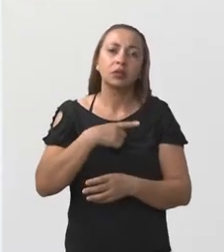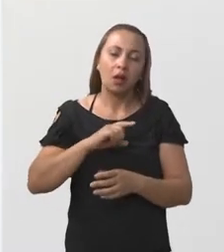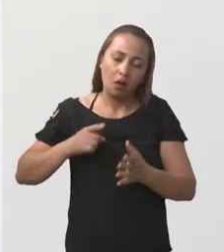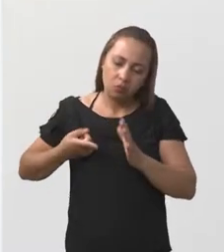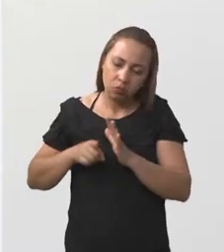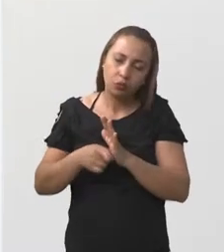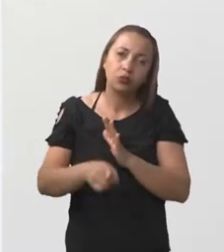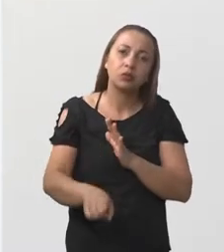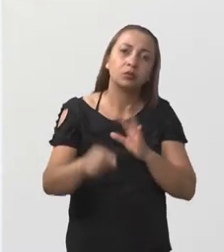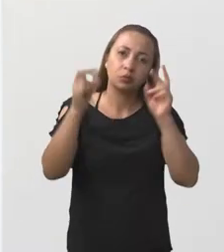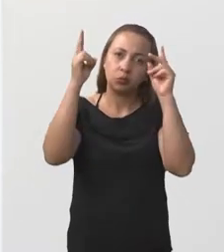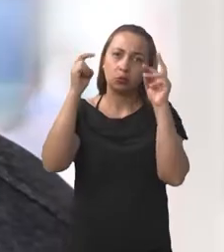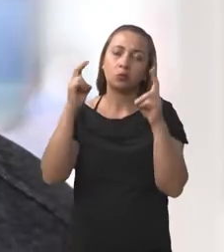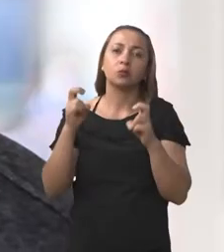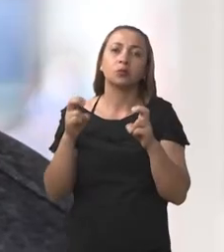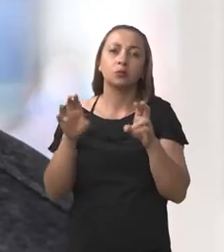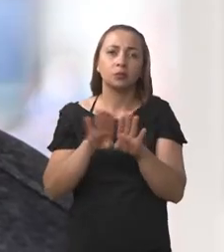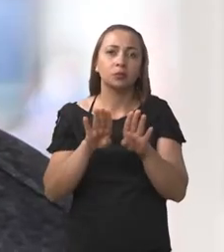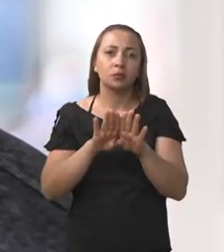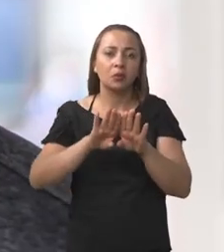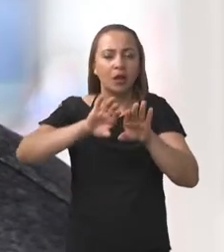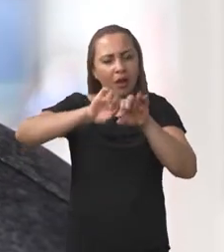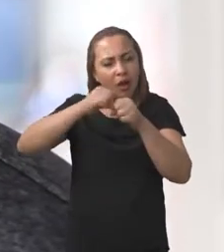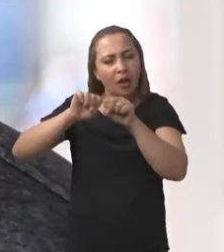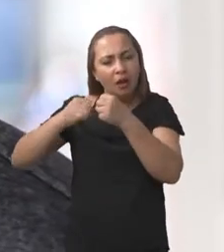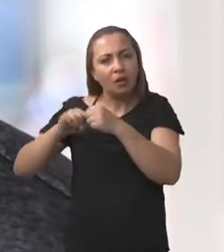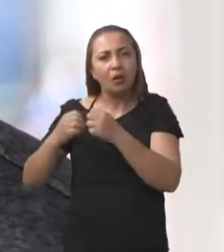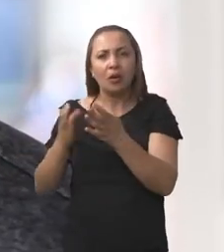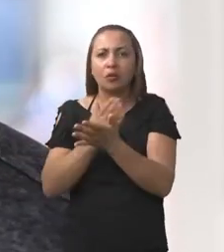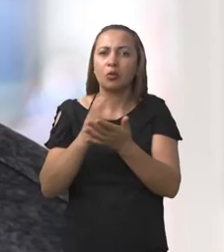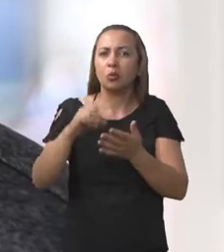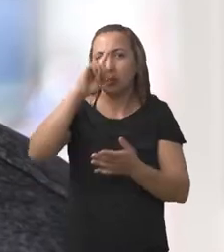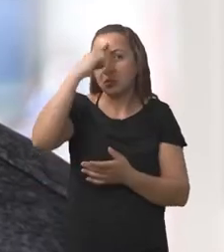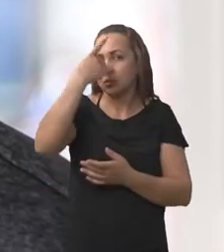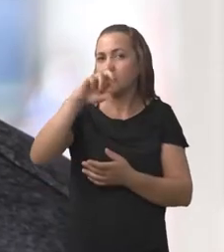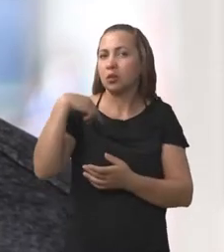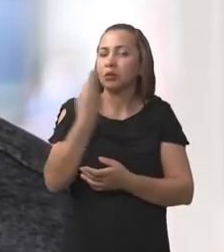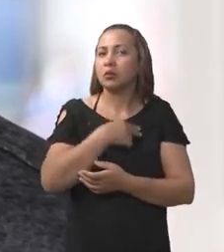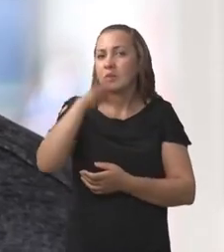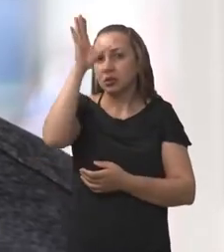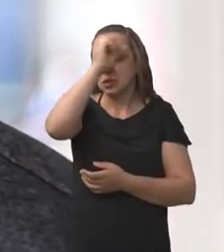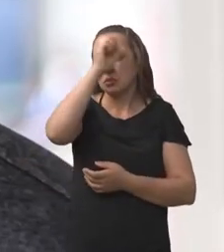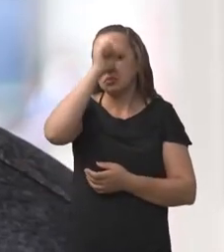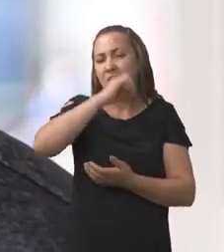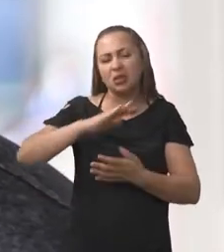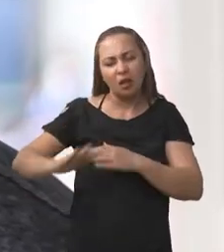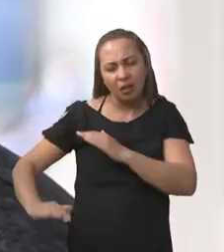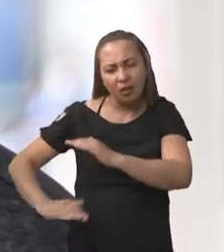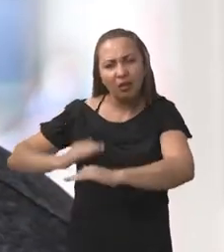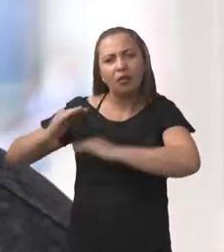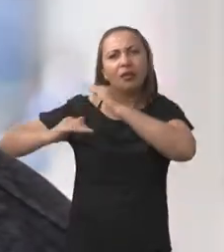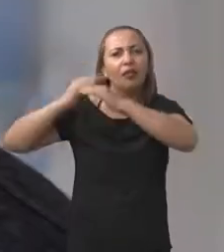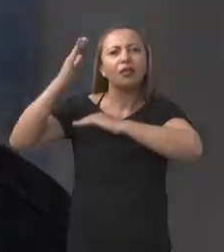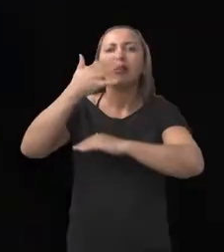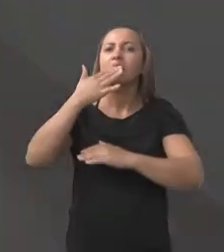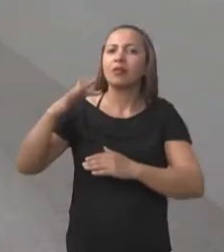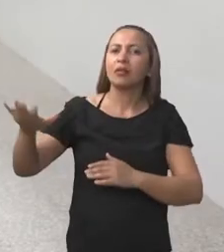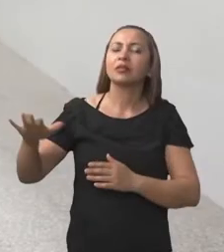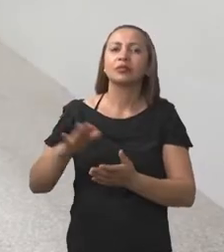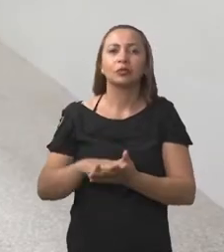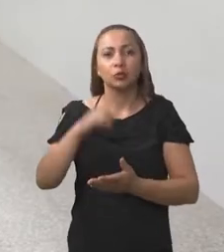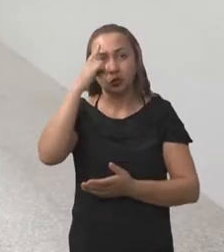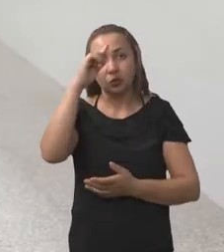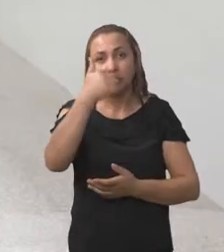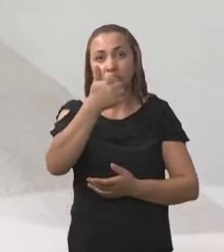esse aprofundamento teórico e também desconstruir algumas ideias, né, que a gente aprende desde da nossa infância. Né? No